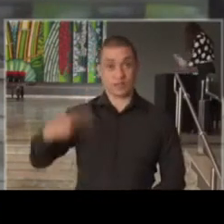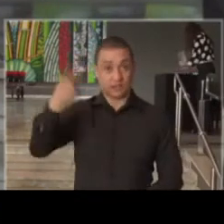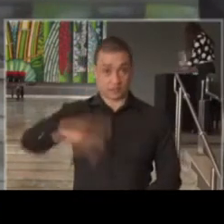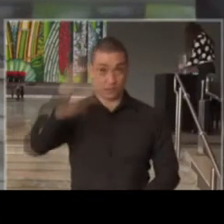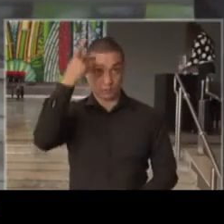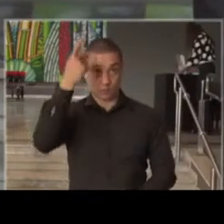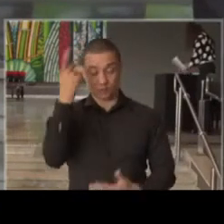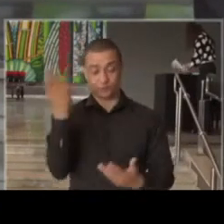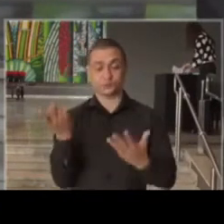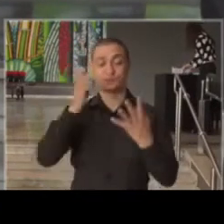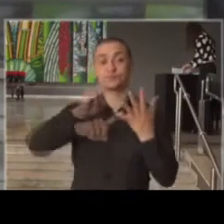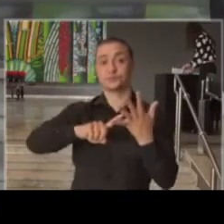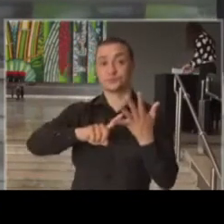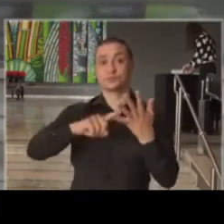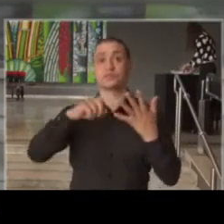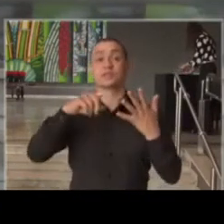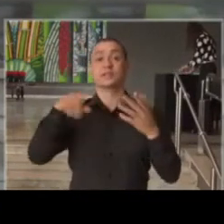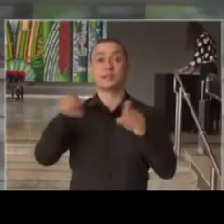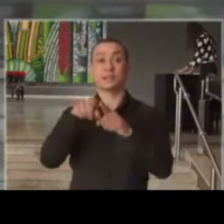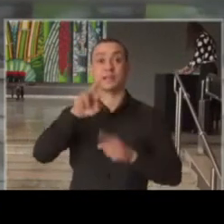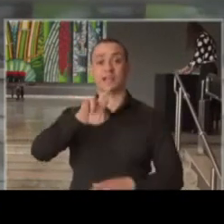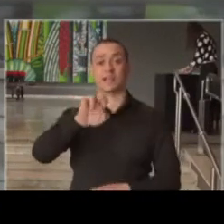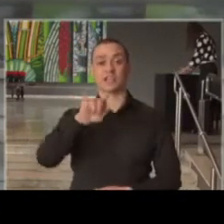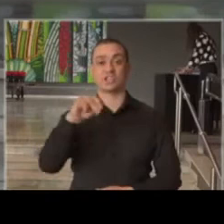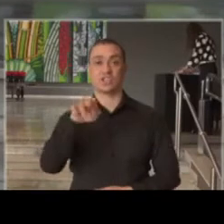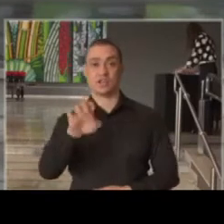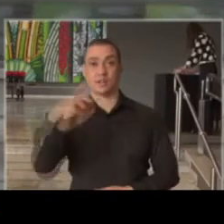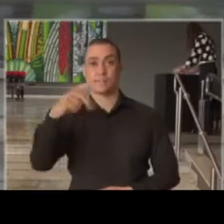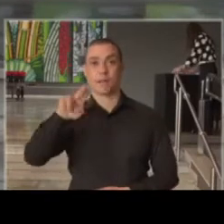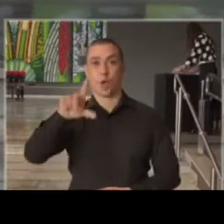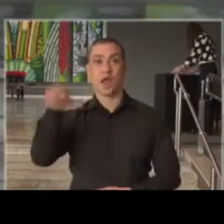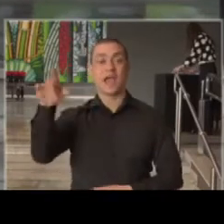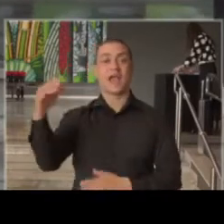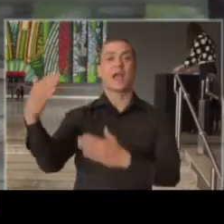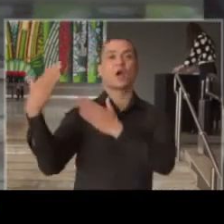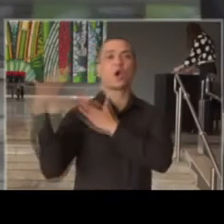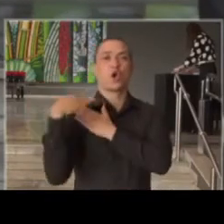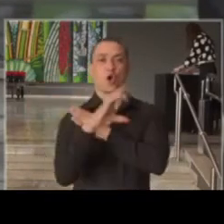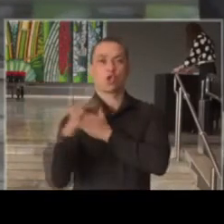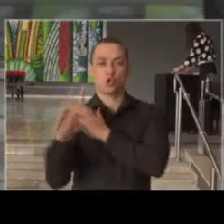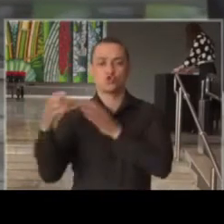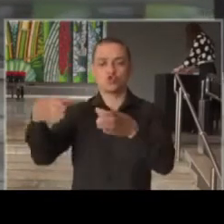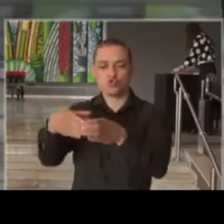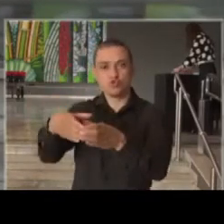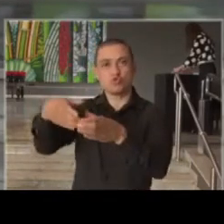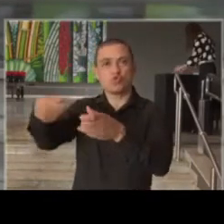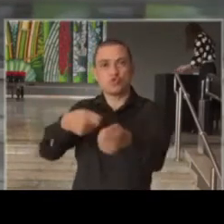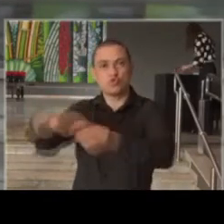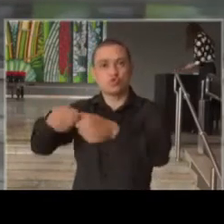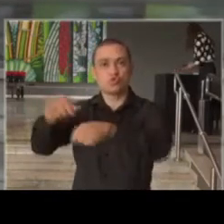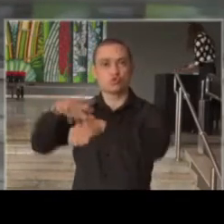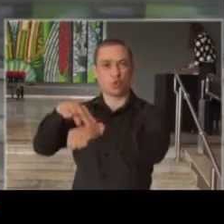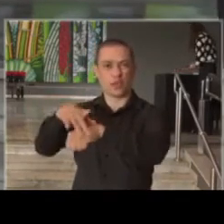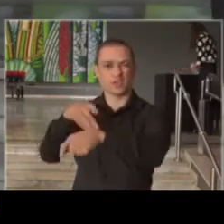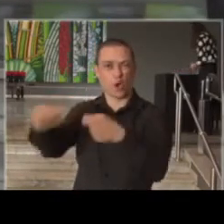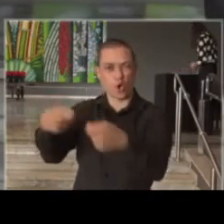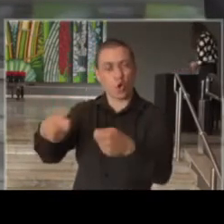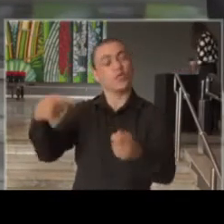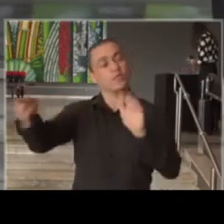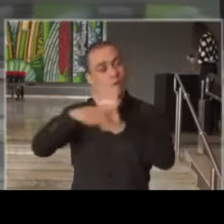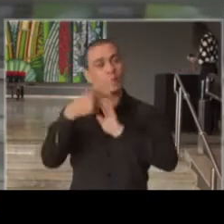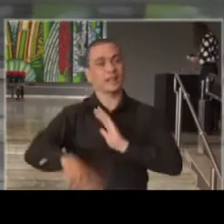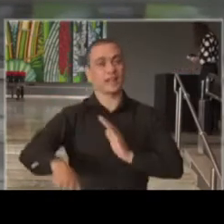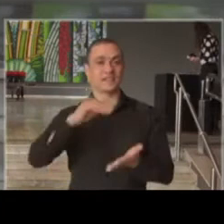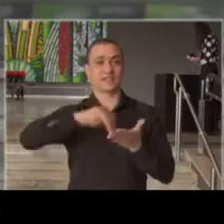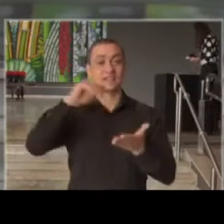de São Paulo, de Regiane de Paula, que é a coordenadora do Centro de Controle de Doenças da Secretaria da Saúde do Estado